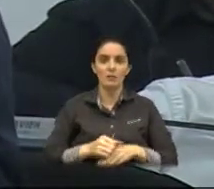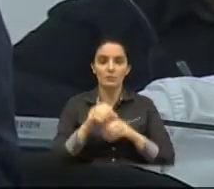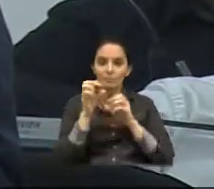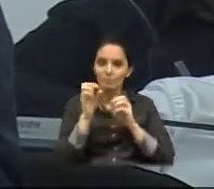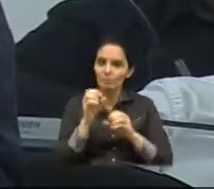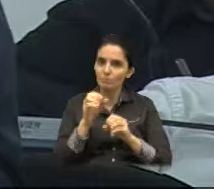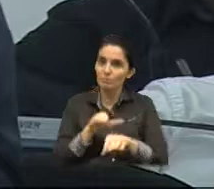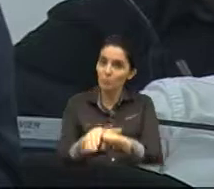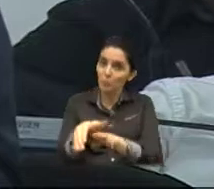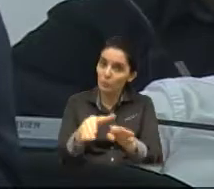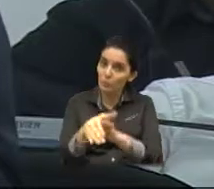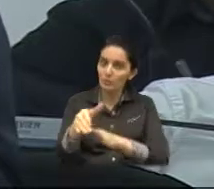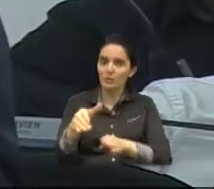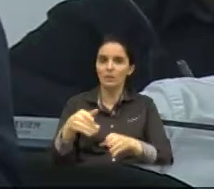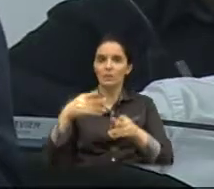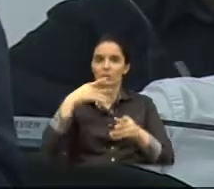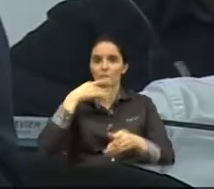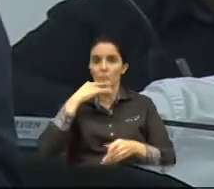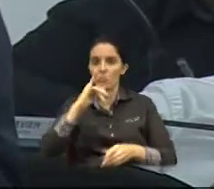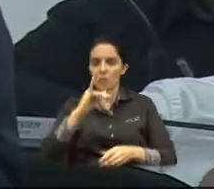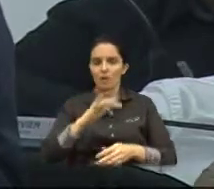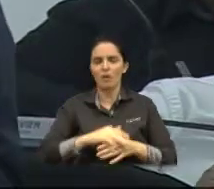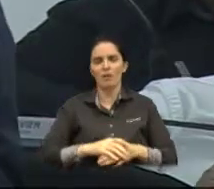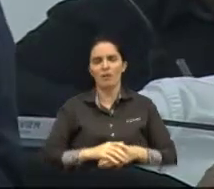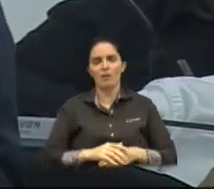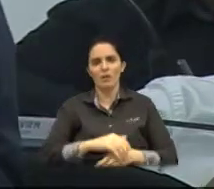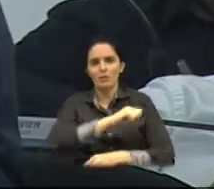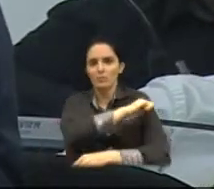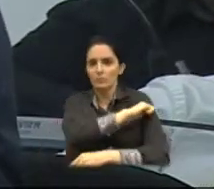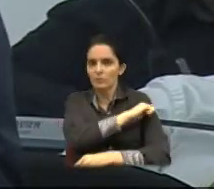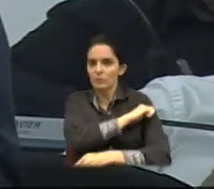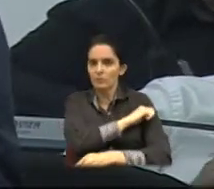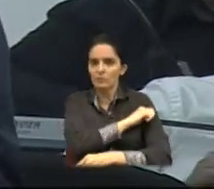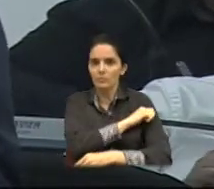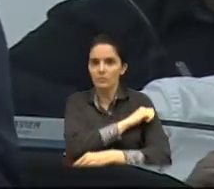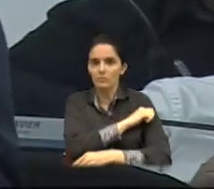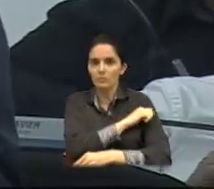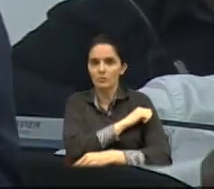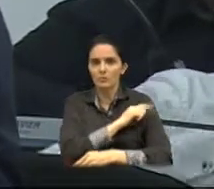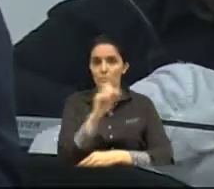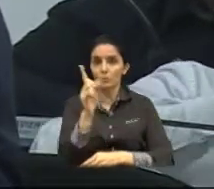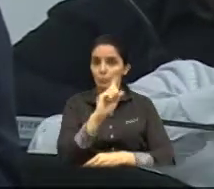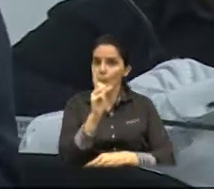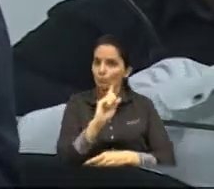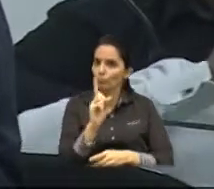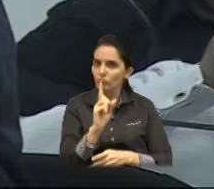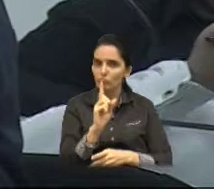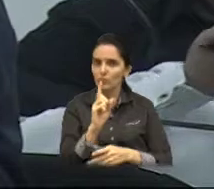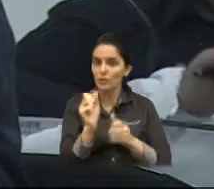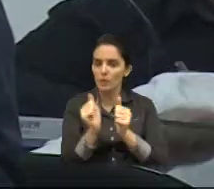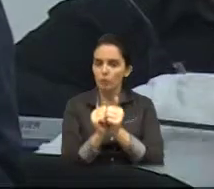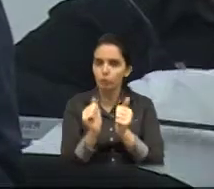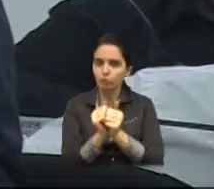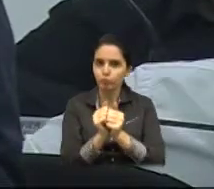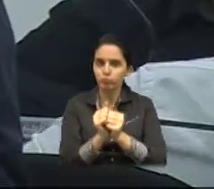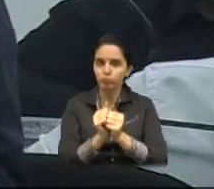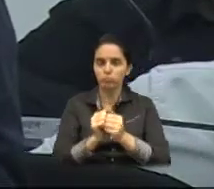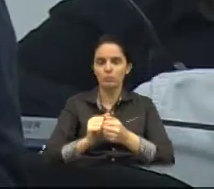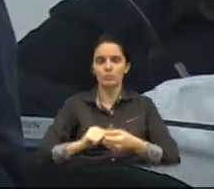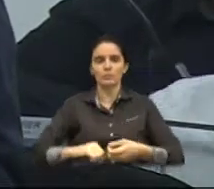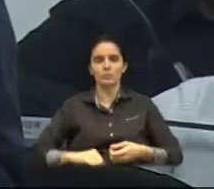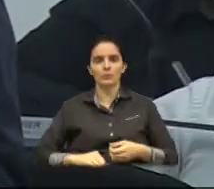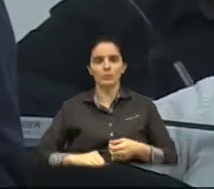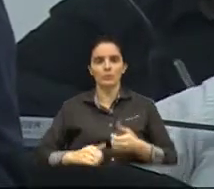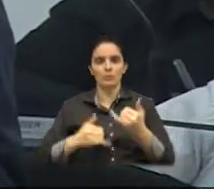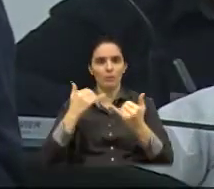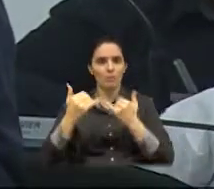os alunos, para que não entrem, para que não participem desse jogo macabro, que poderá prejudicar em